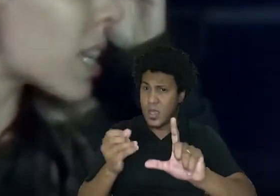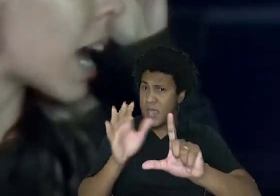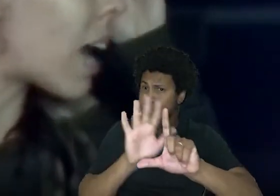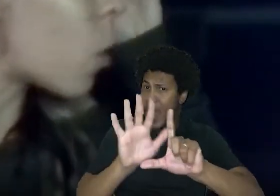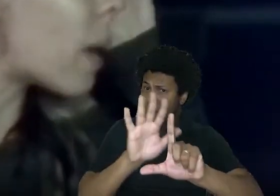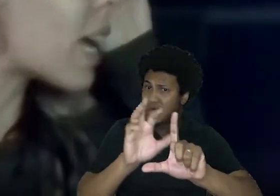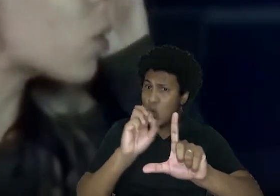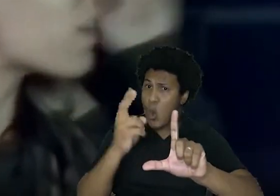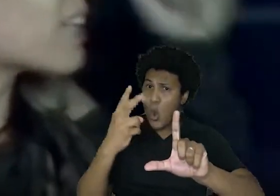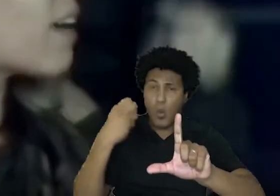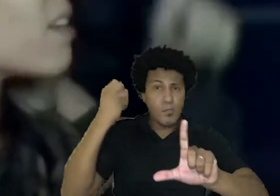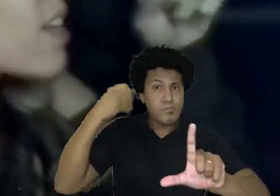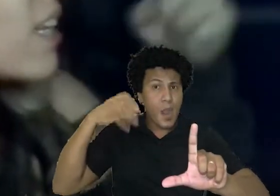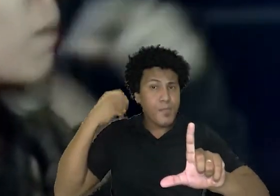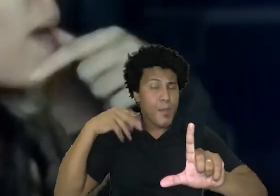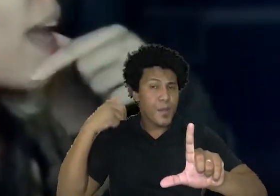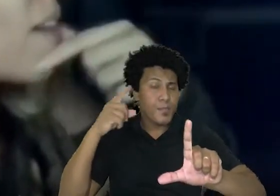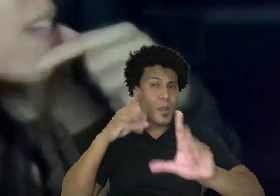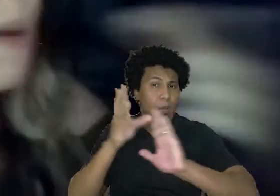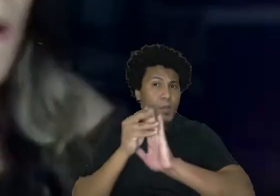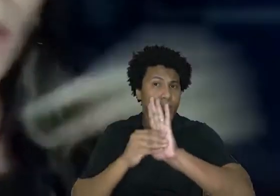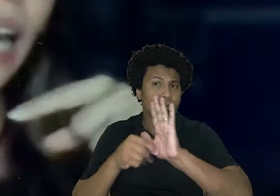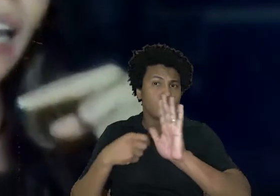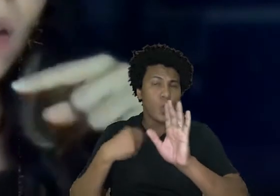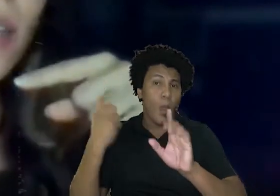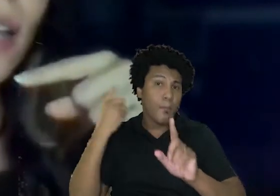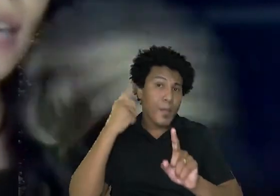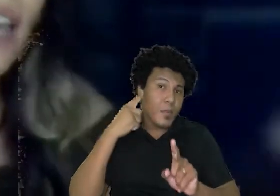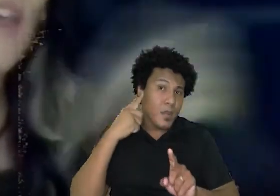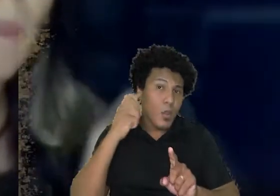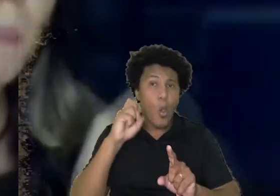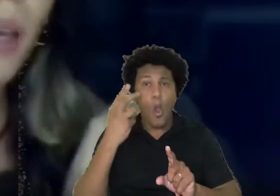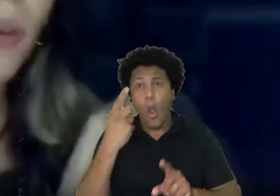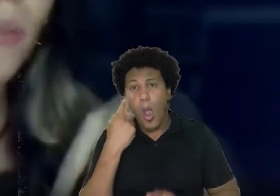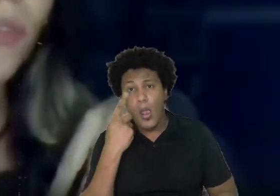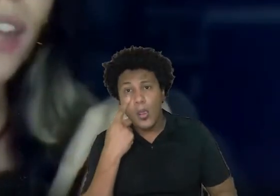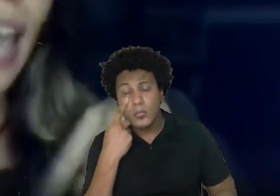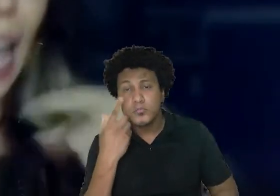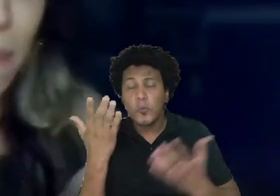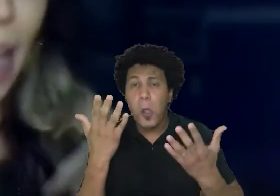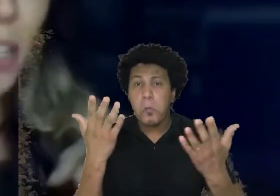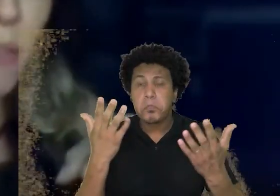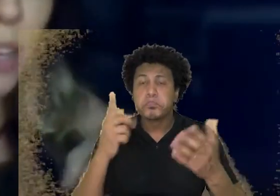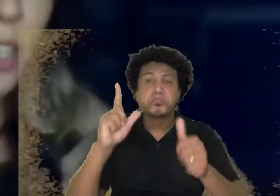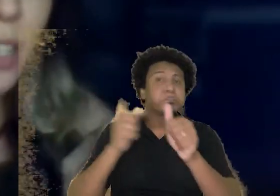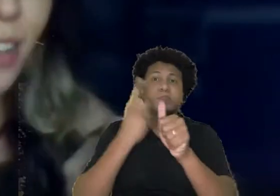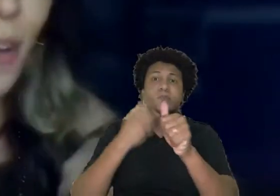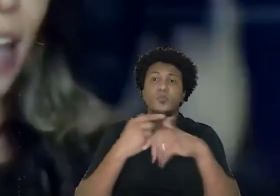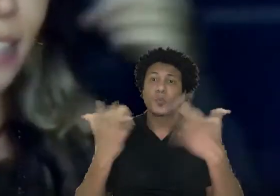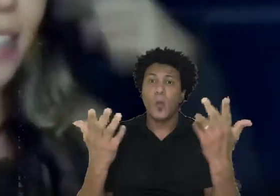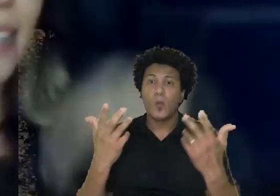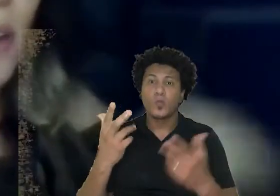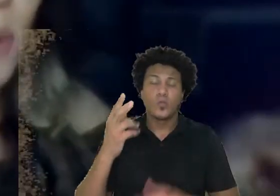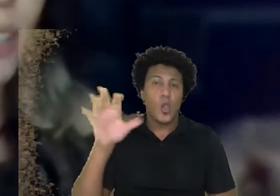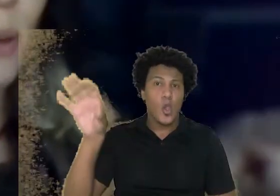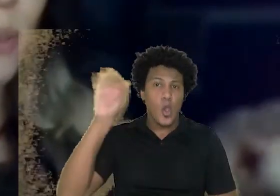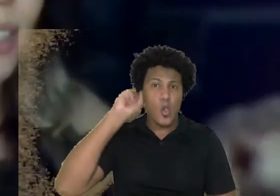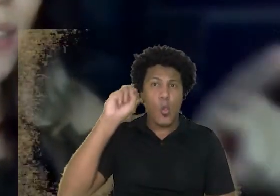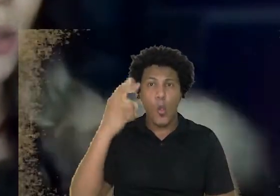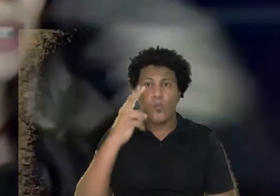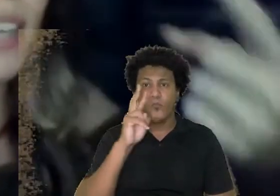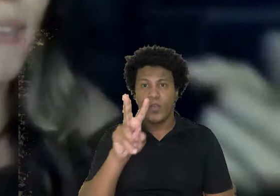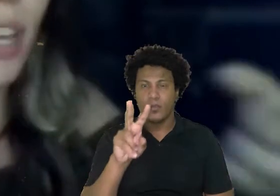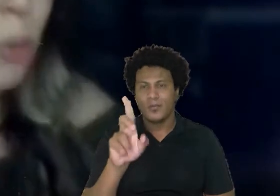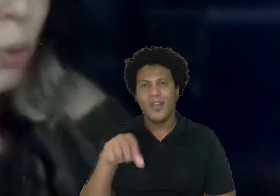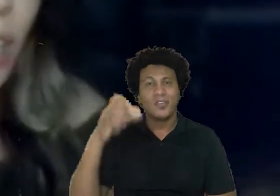luz, como é que a luz vai estar descrita em palavras... Porque é aquela coisa, né? O que é que vem primeiro? É a imagem vista ou é a descrição quando eu